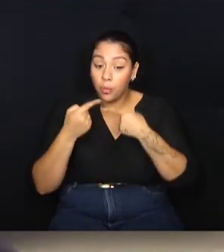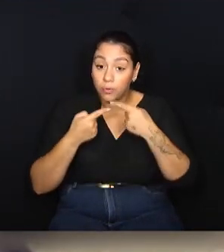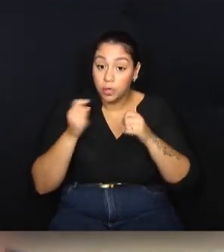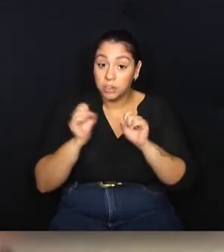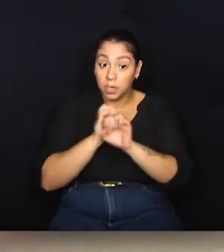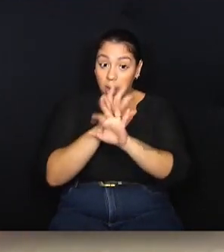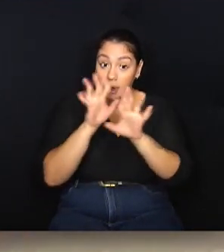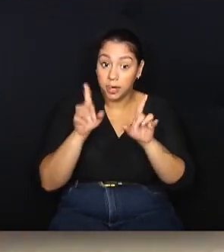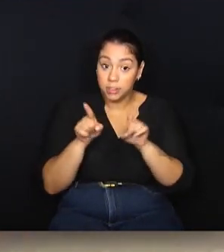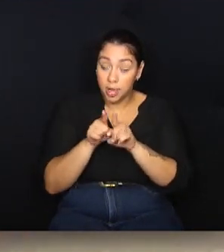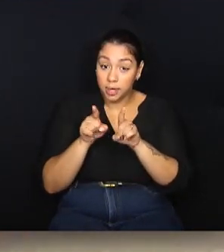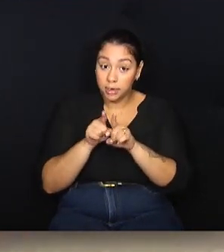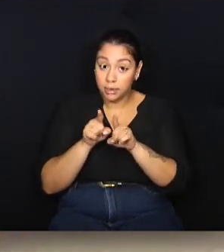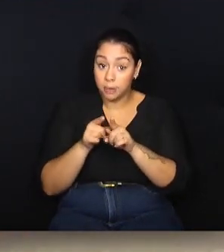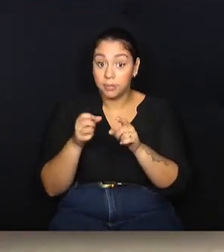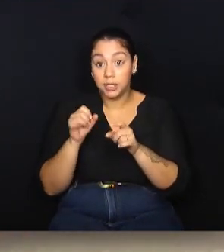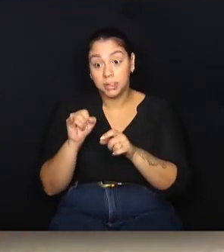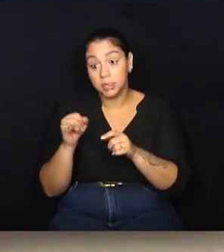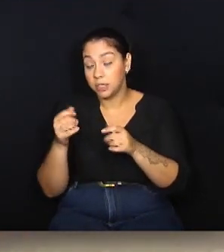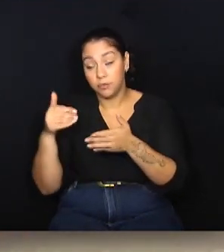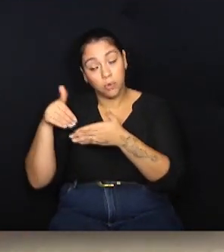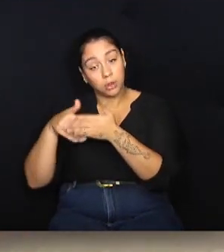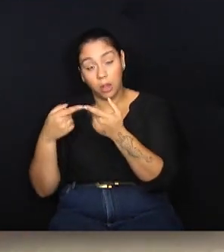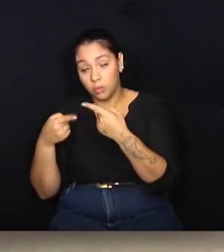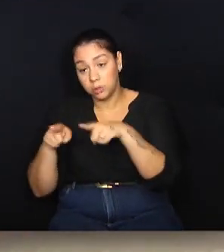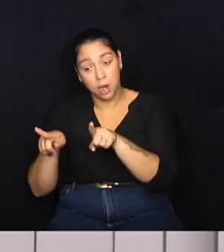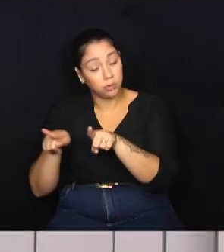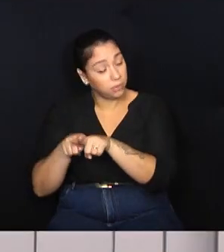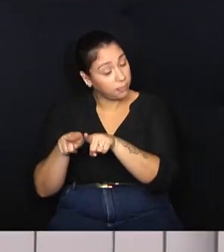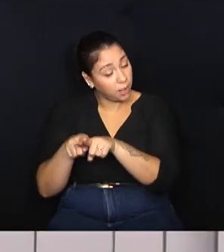parecer contrário se ele quiser.